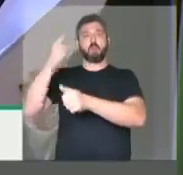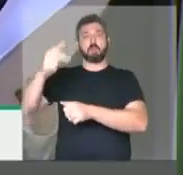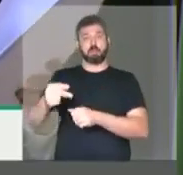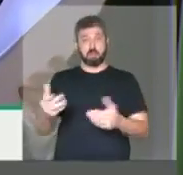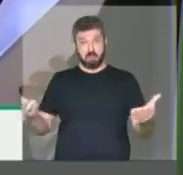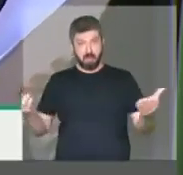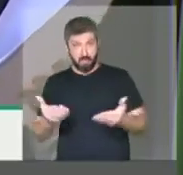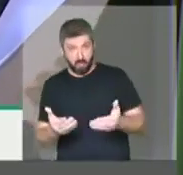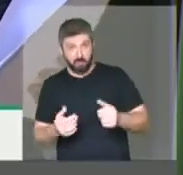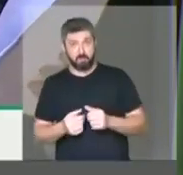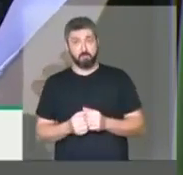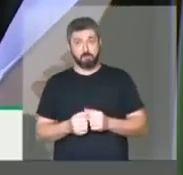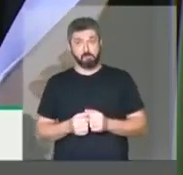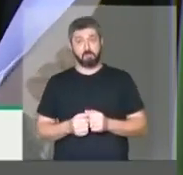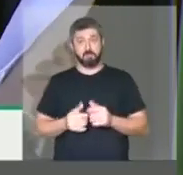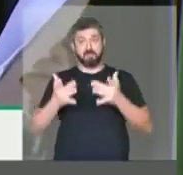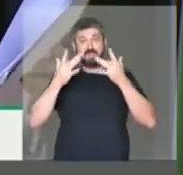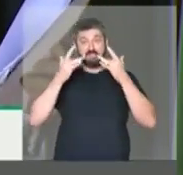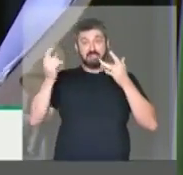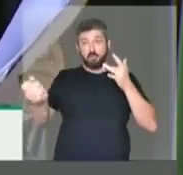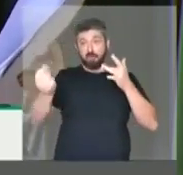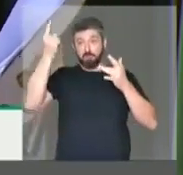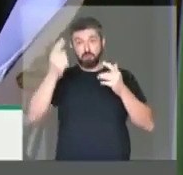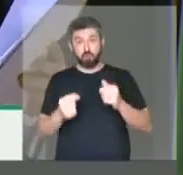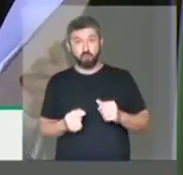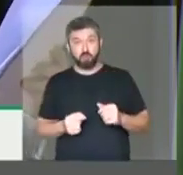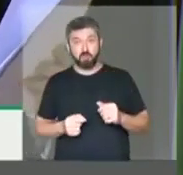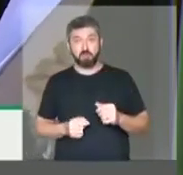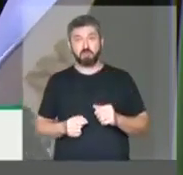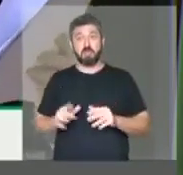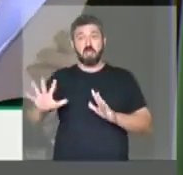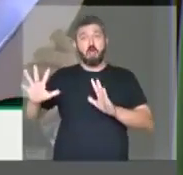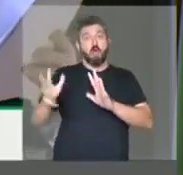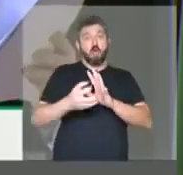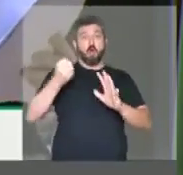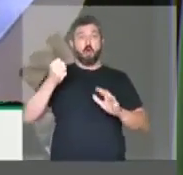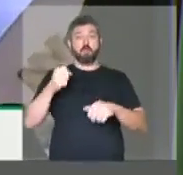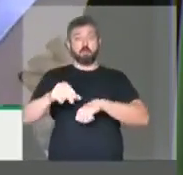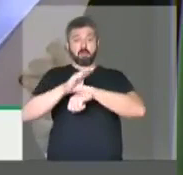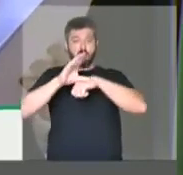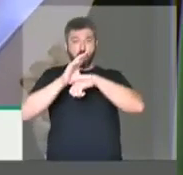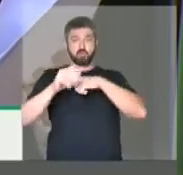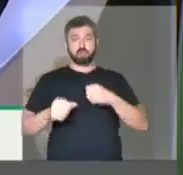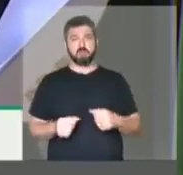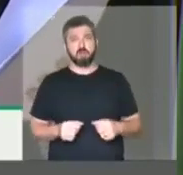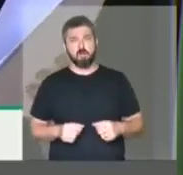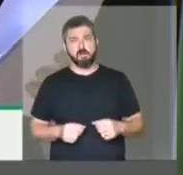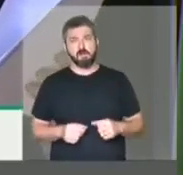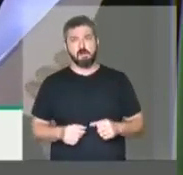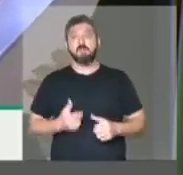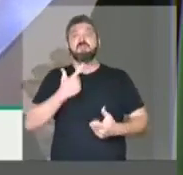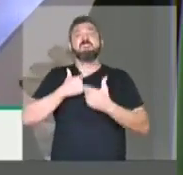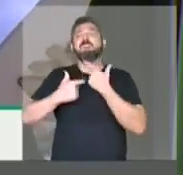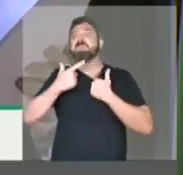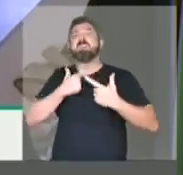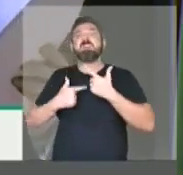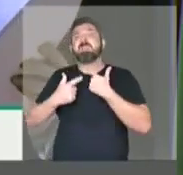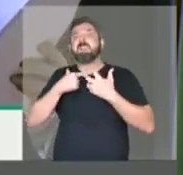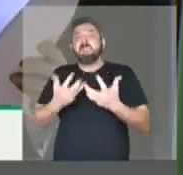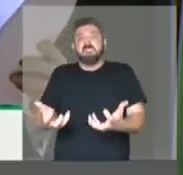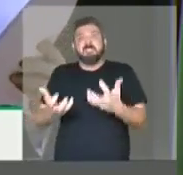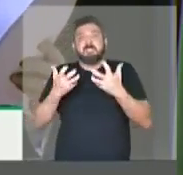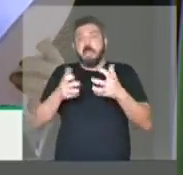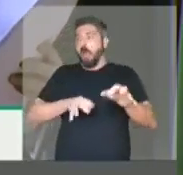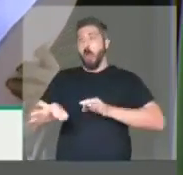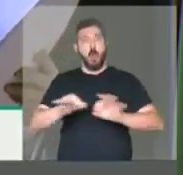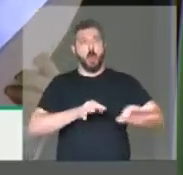mais recente, neste teatro do absurdo, é o sequestro da Constituição Federal pelo desejo contingente